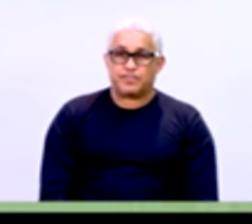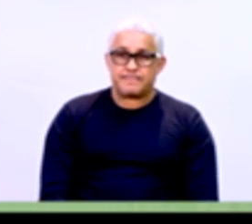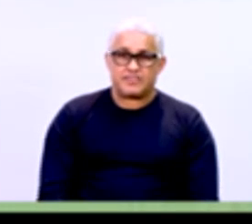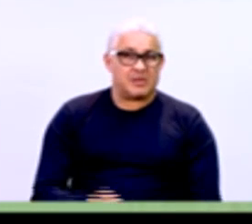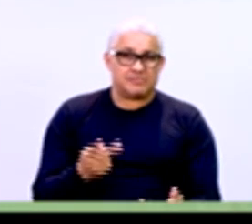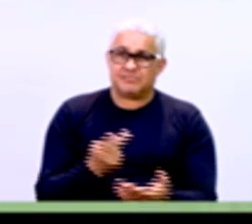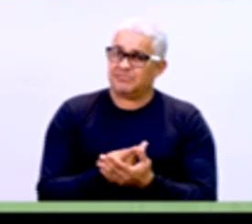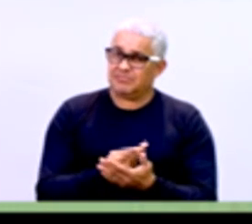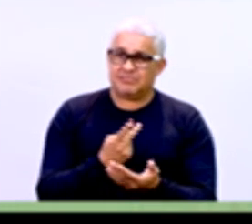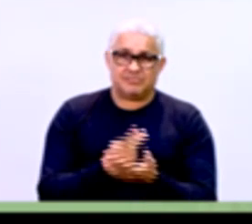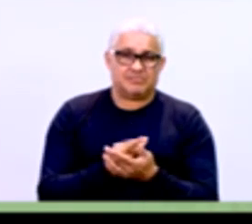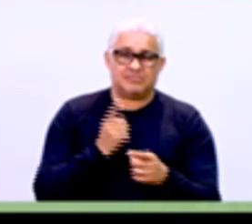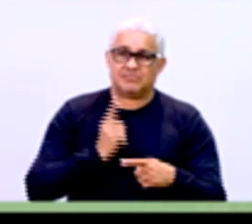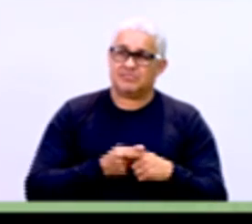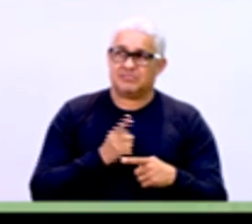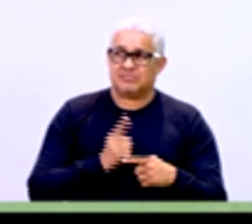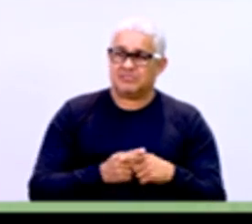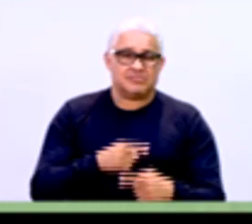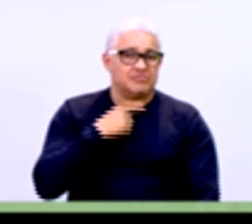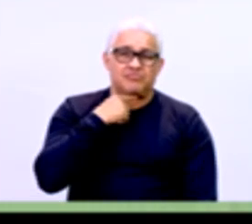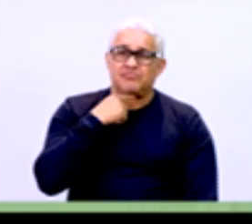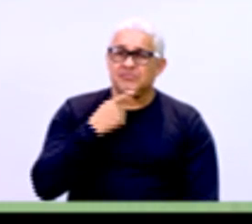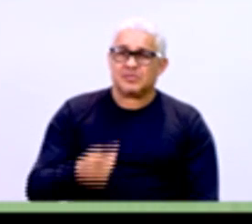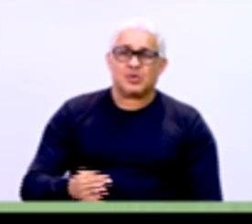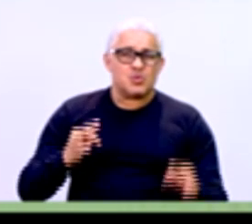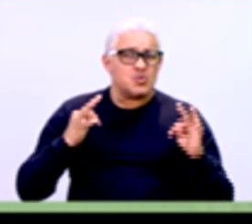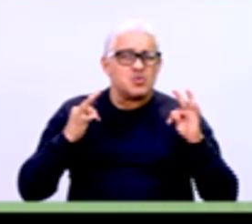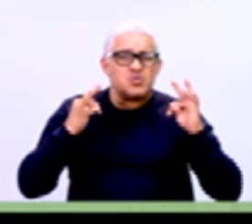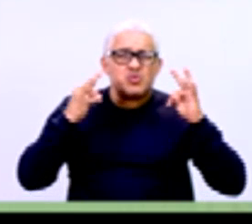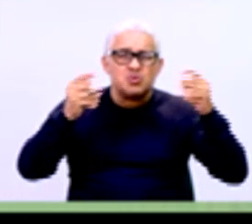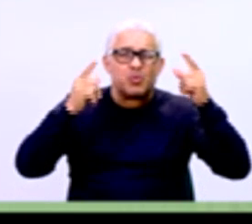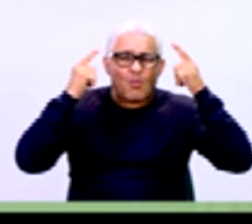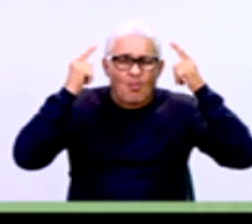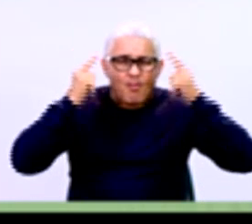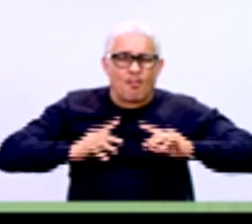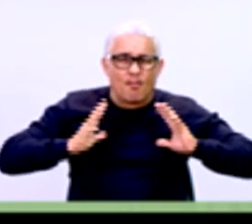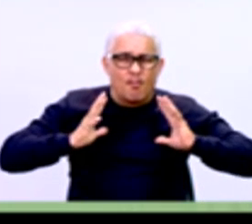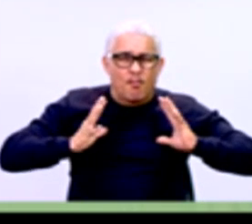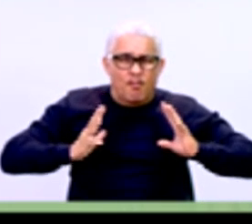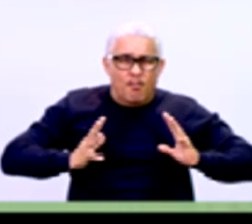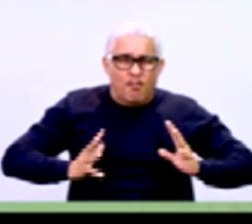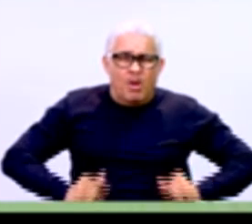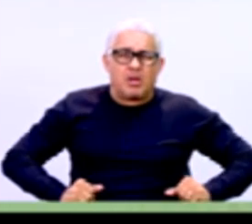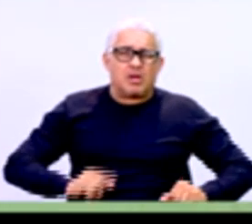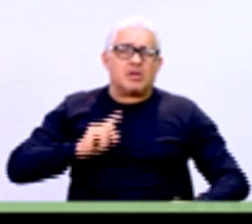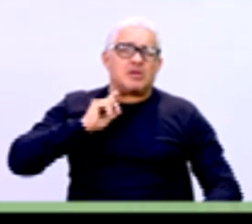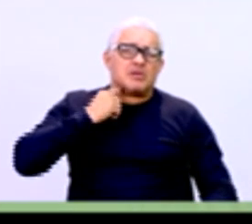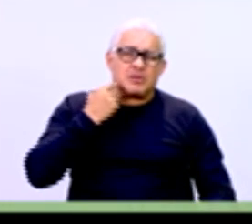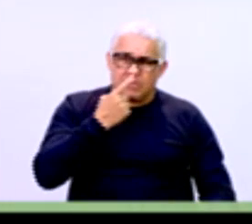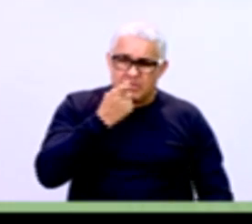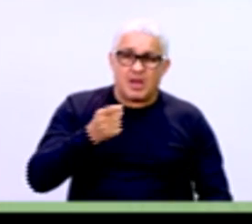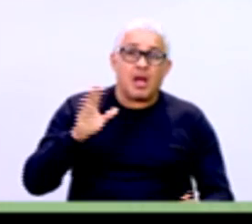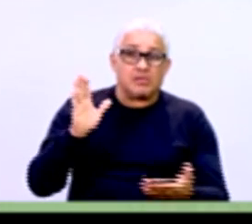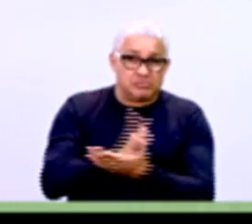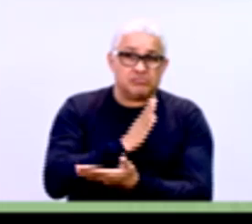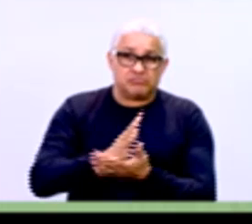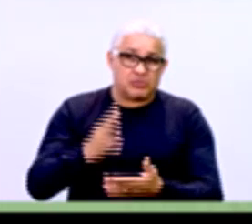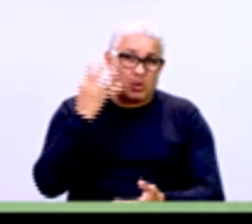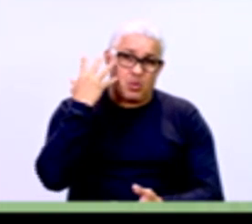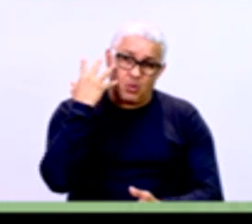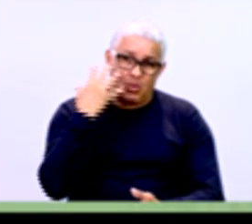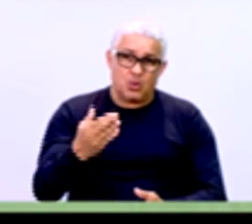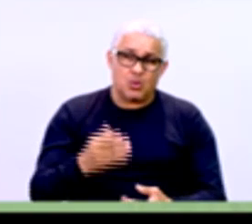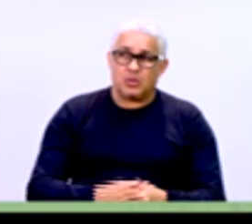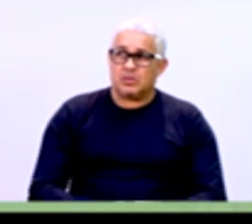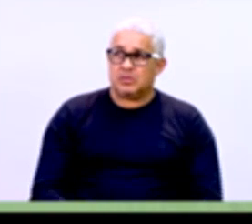Totalmente errado, gente, porque não é possível eliminar todas as formas de contaminação. Existem formas de contaminação que são naturais. Então,